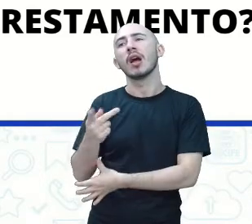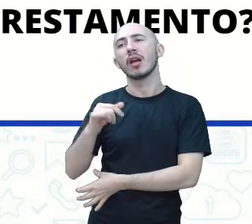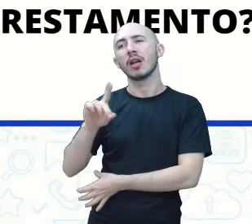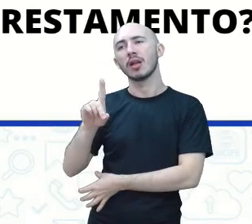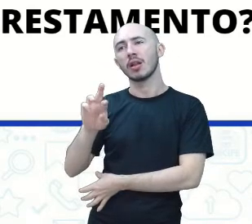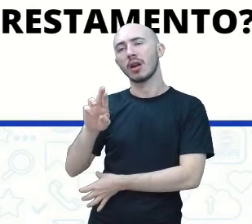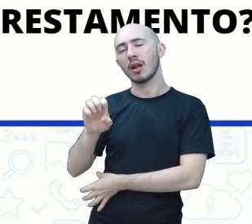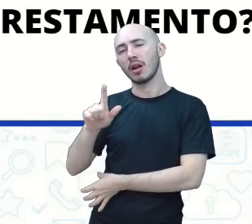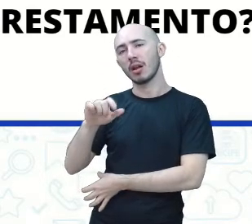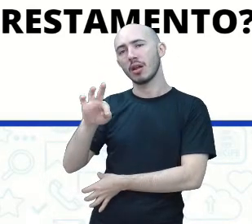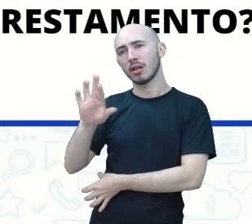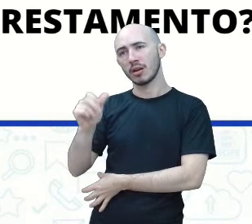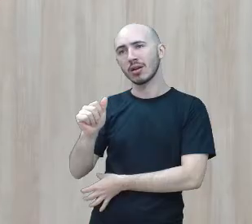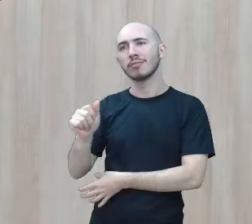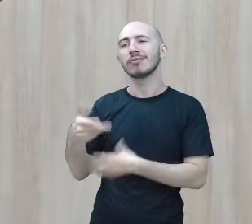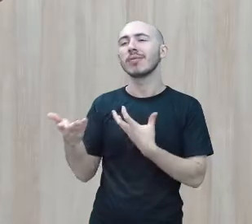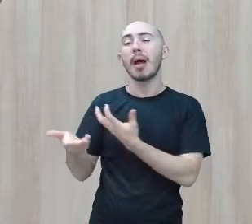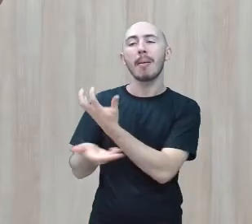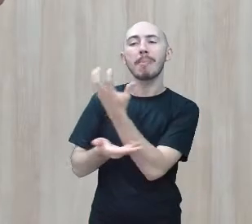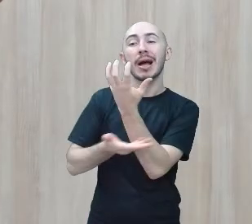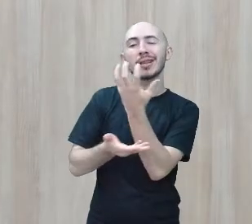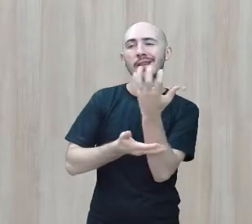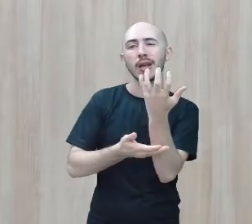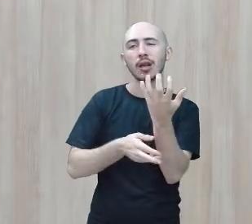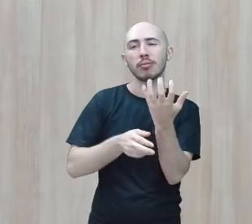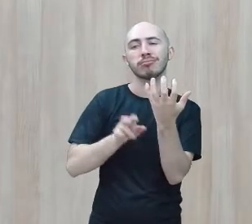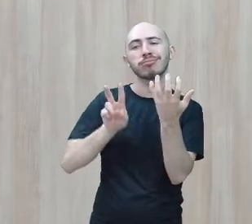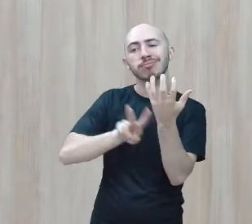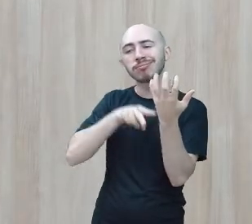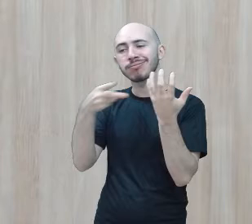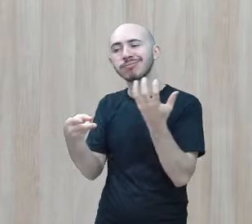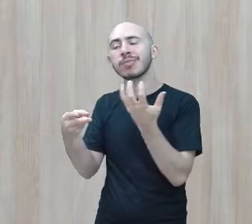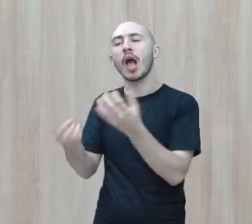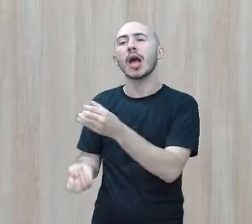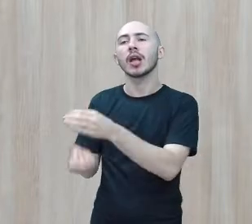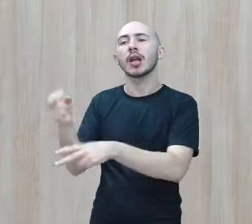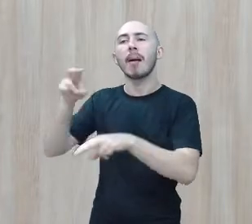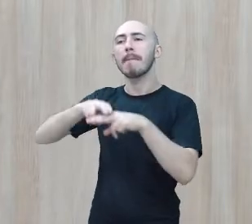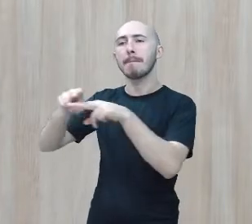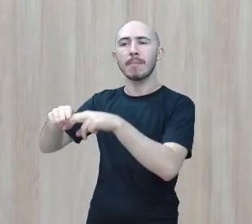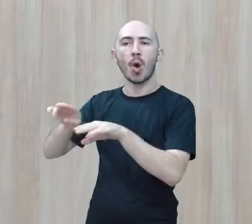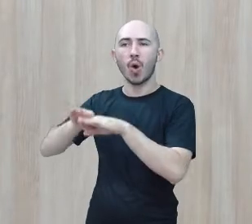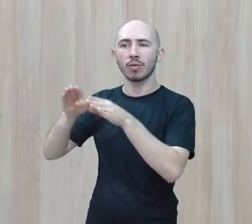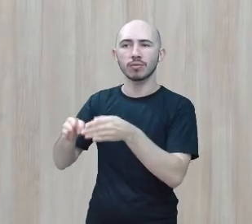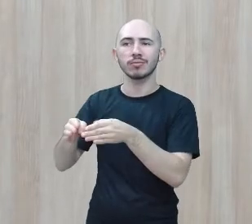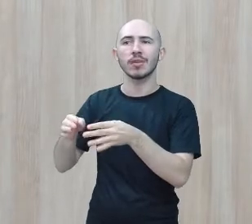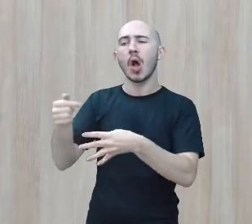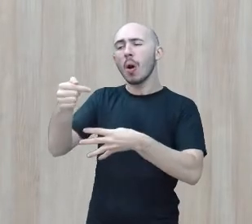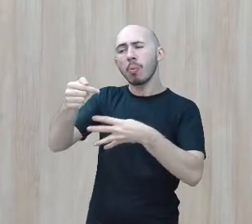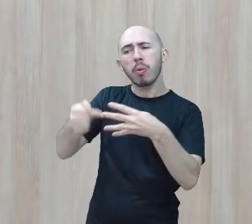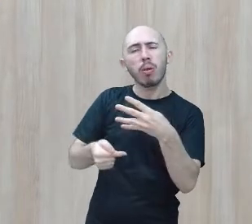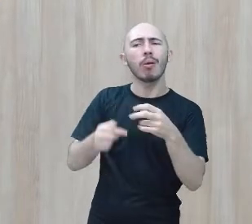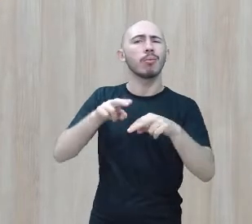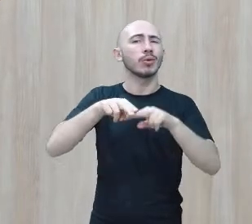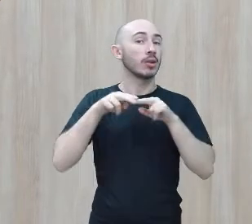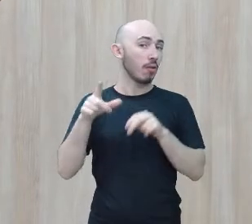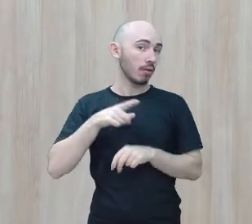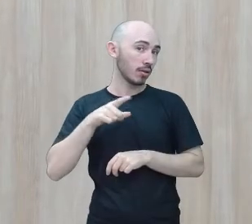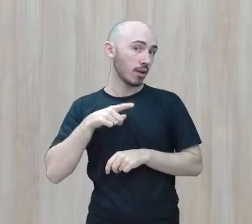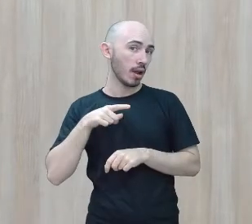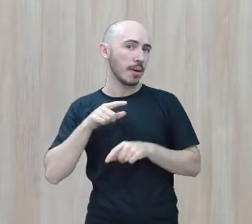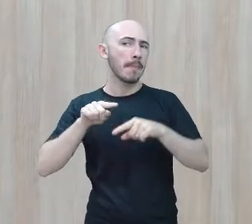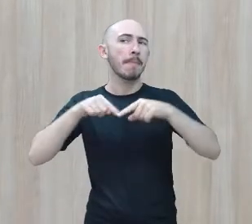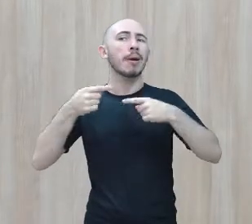para diversos fins, para construção de móveis, né? E outras coisas mais. Então, muitas são as justificativas para o desmatamento.